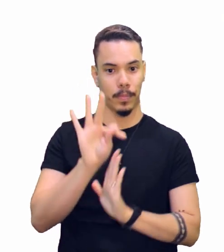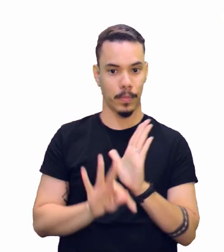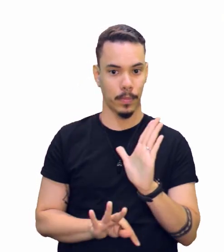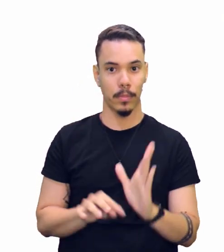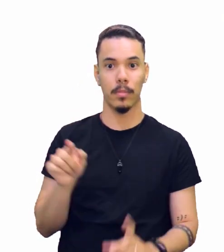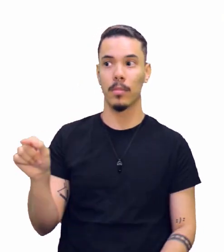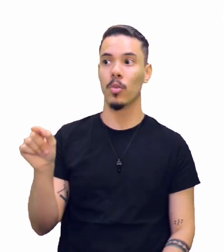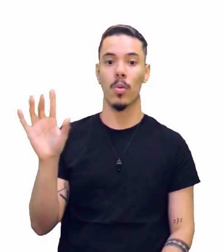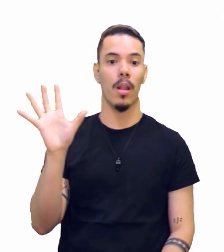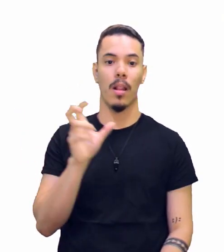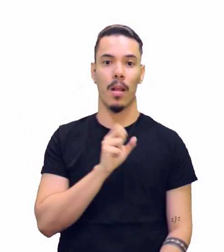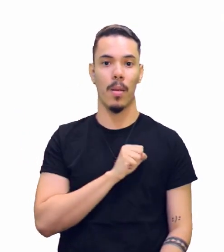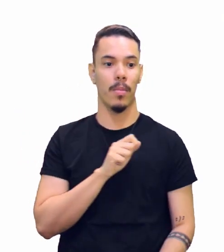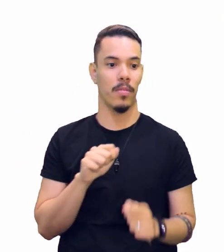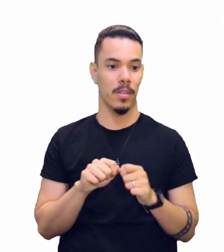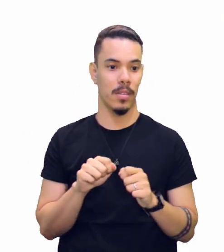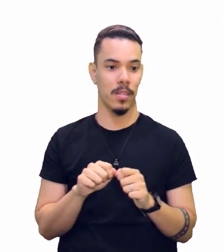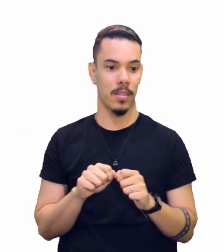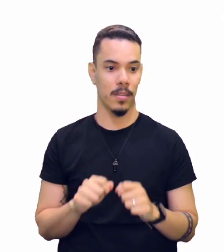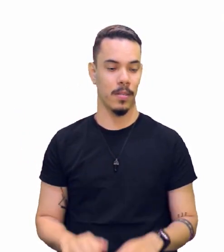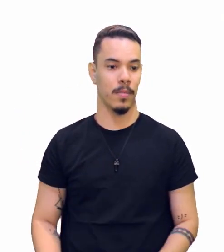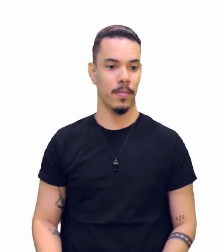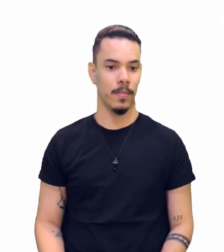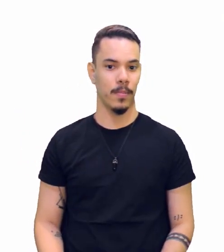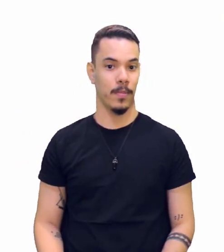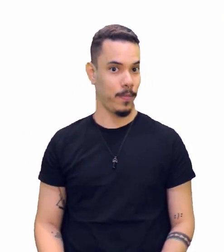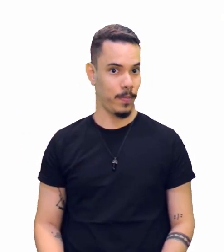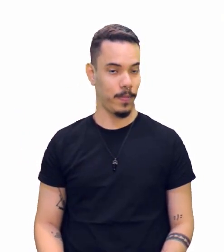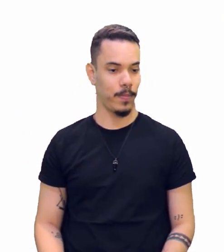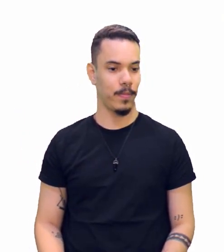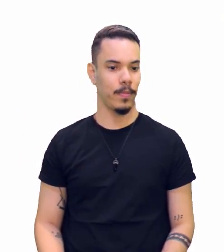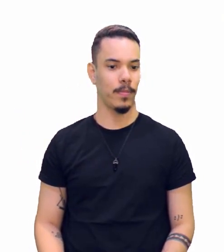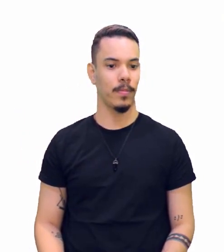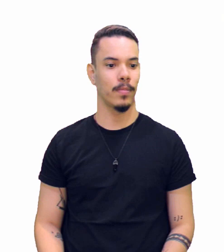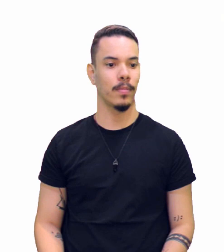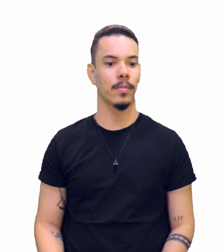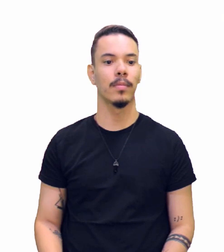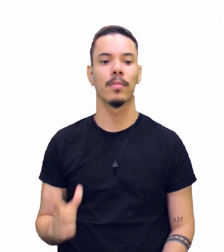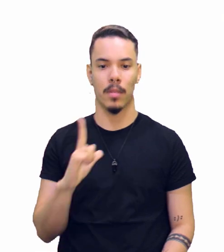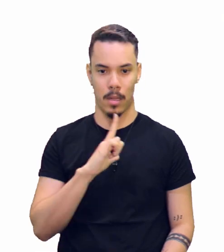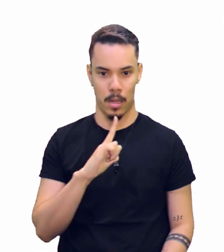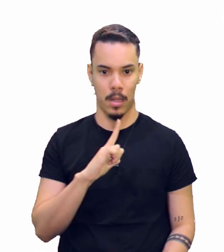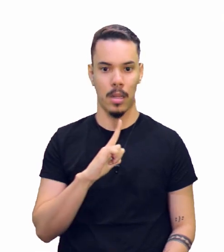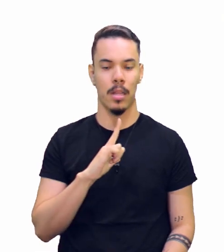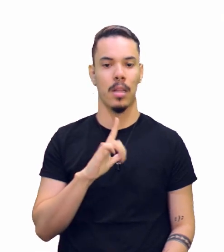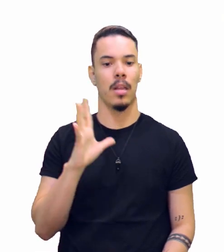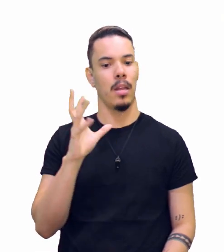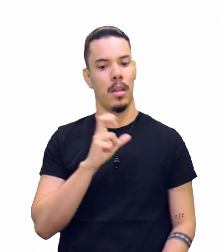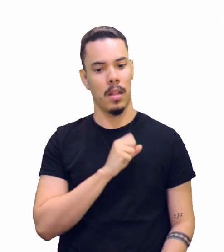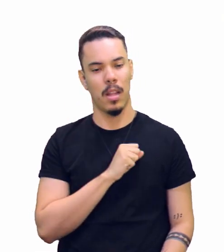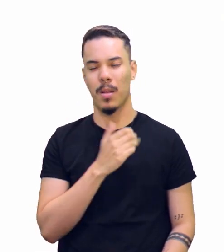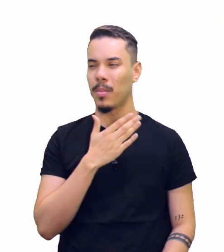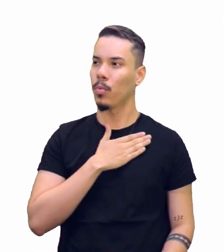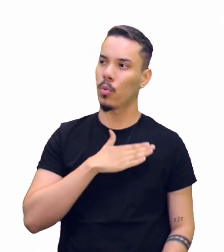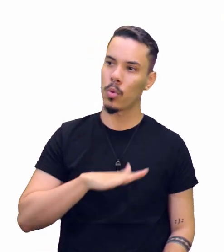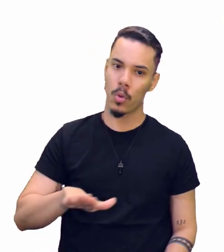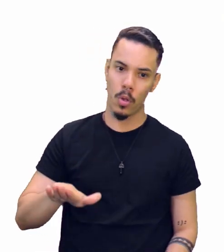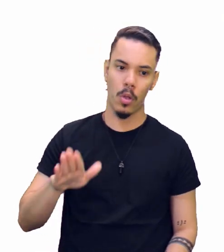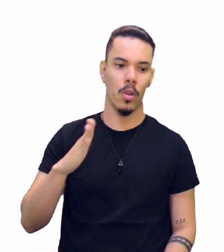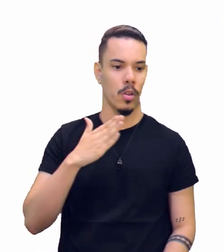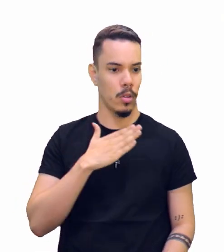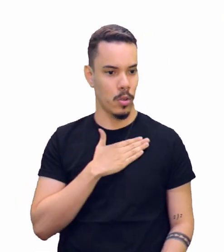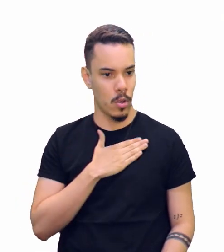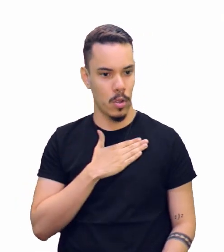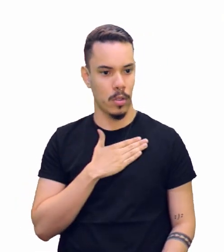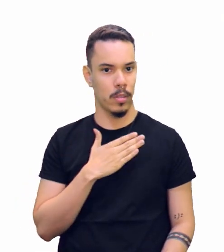o que que ele ama fazer então a gente teve aí várias questões que ele ama várias questões que ele dislike que ele não gosta várias questões que